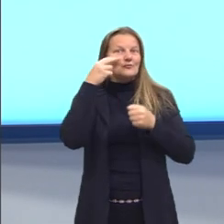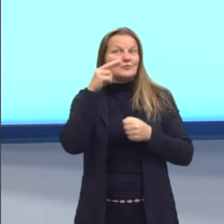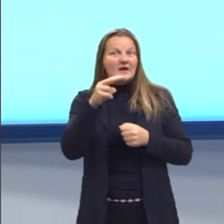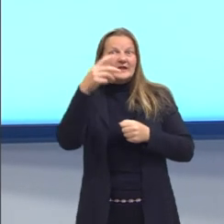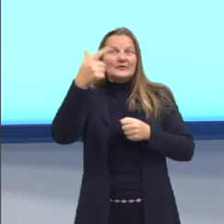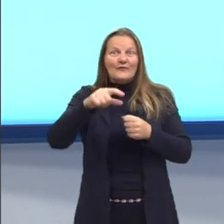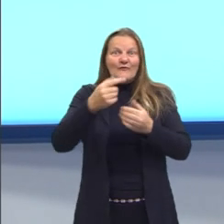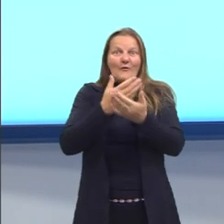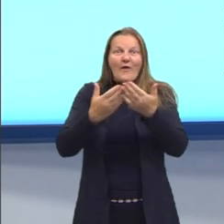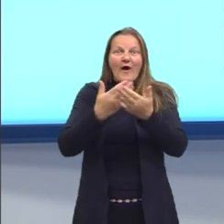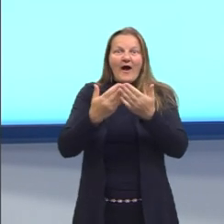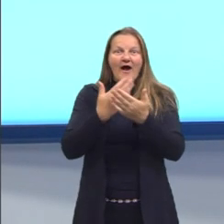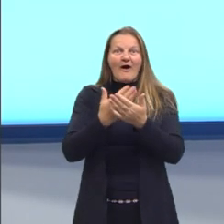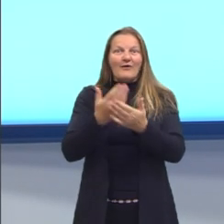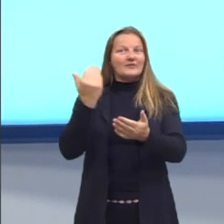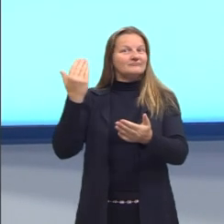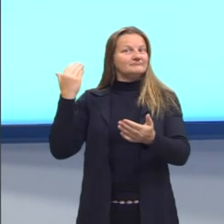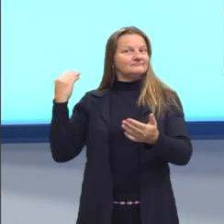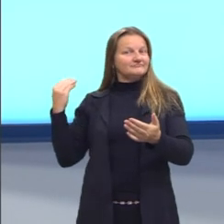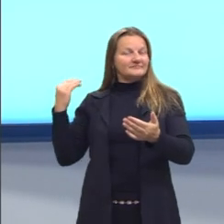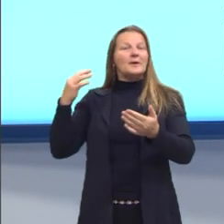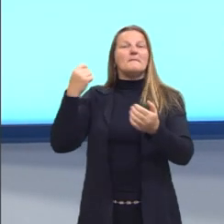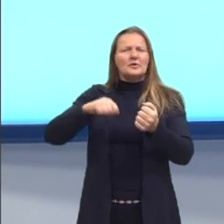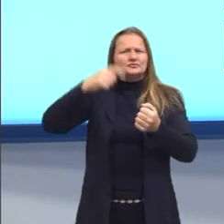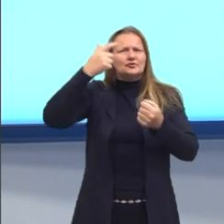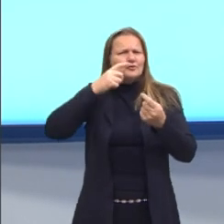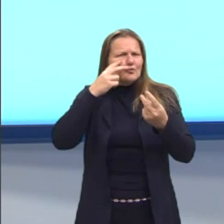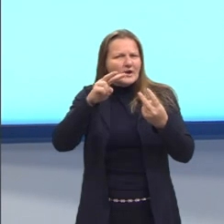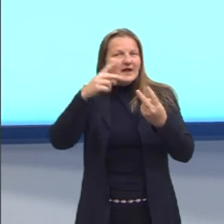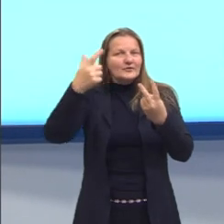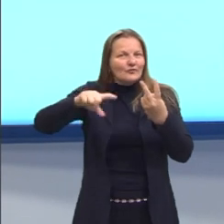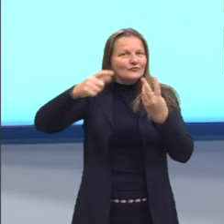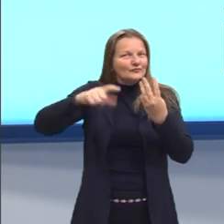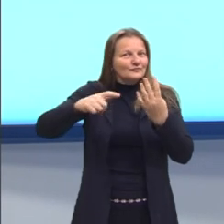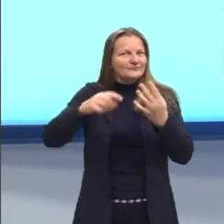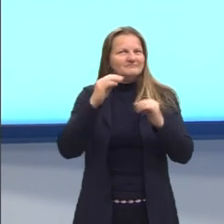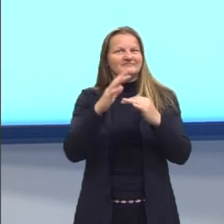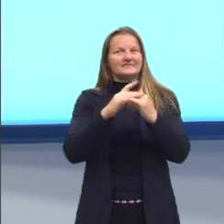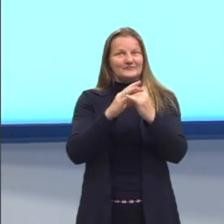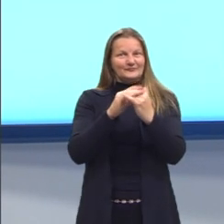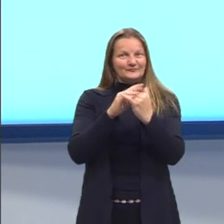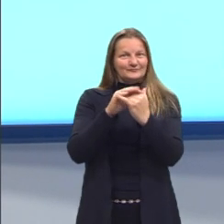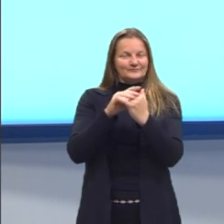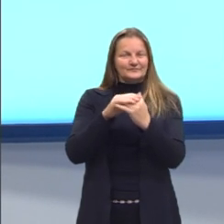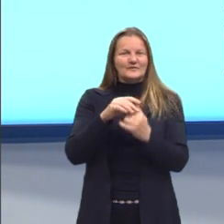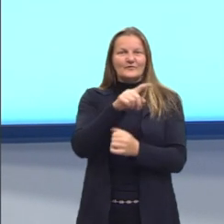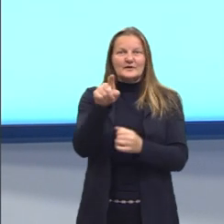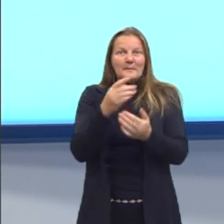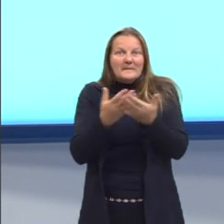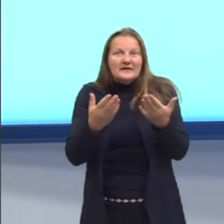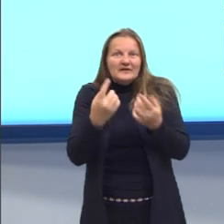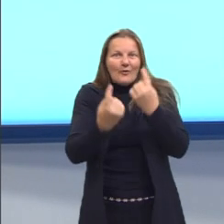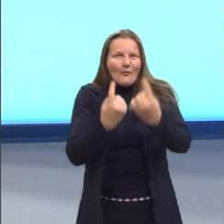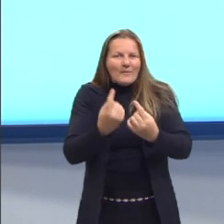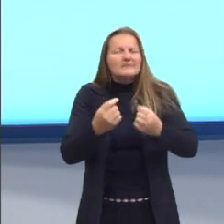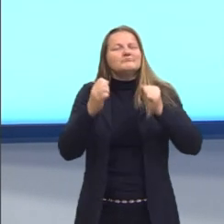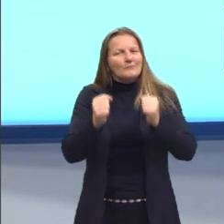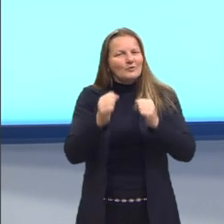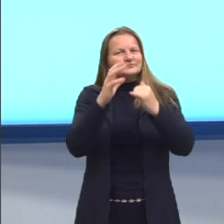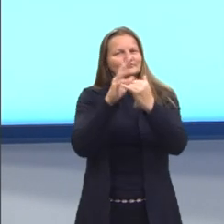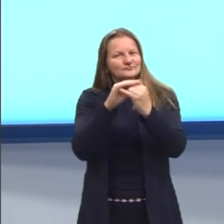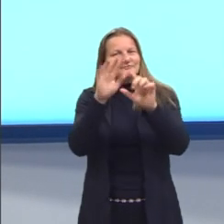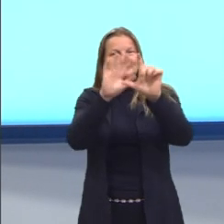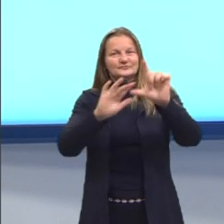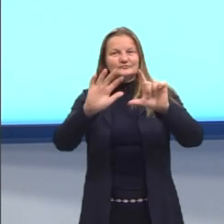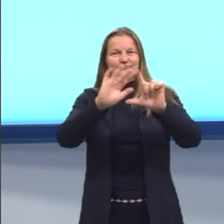salas que já foram transmitidas reassistir a tomar alguma das aulas que vocês perderam então ali no